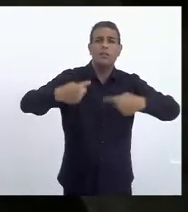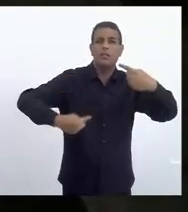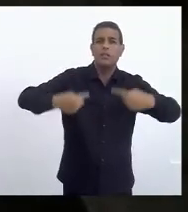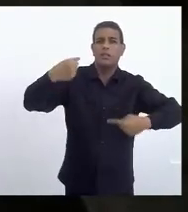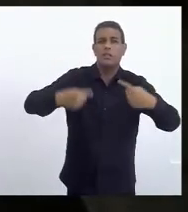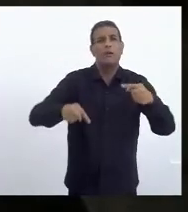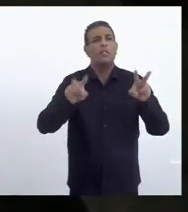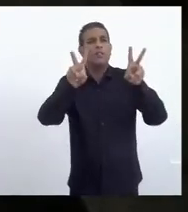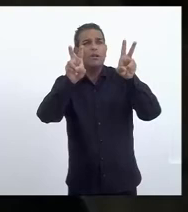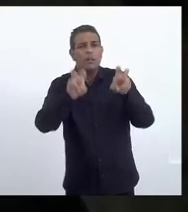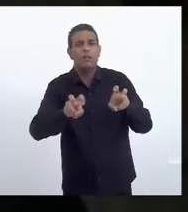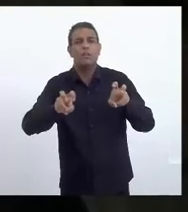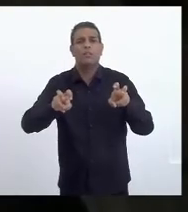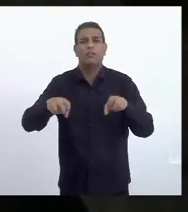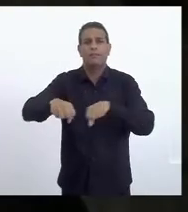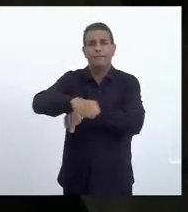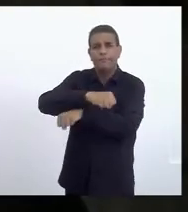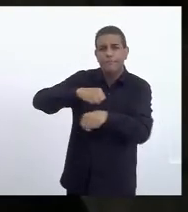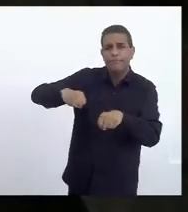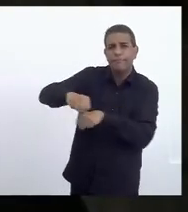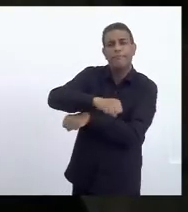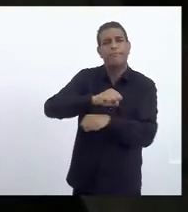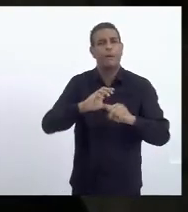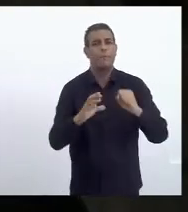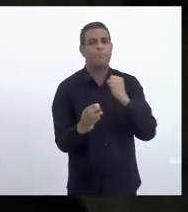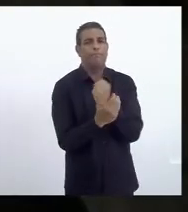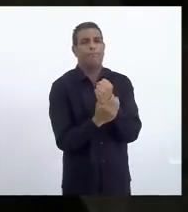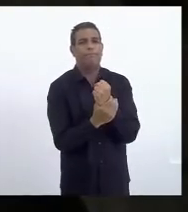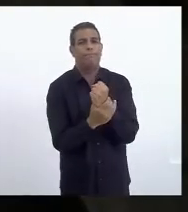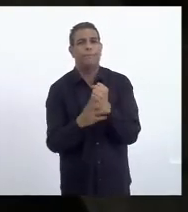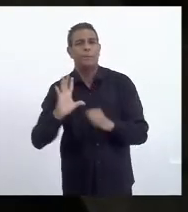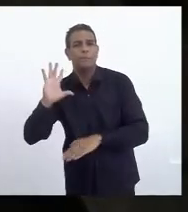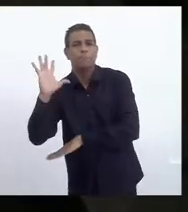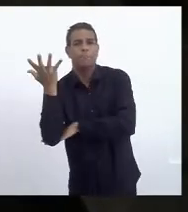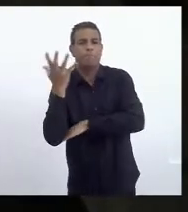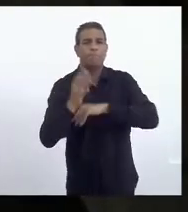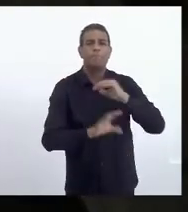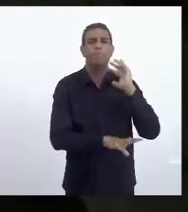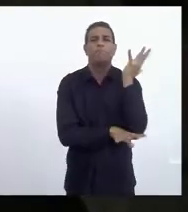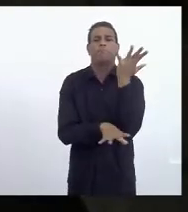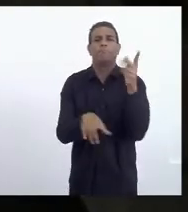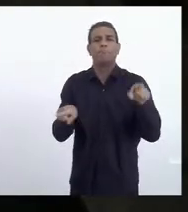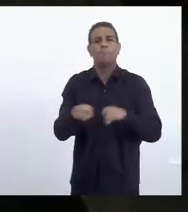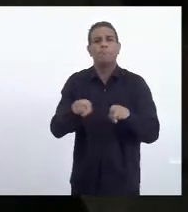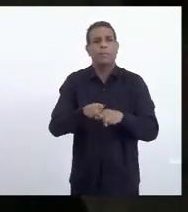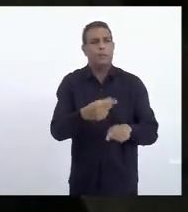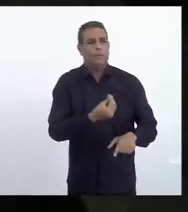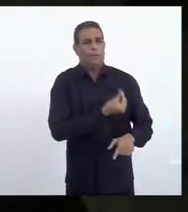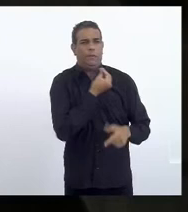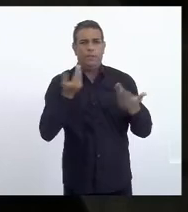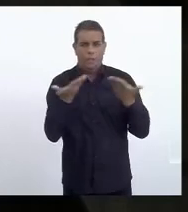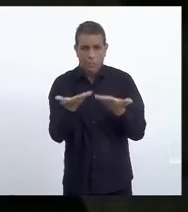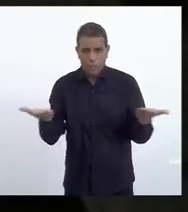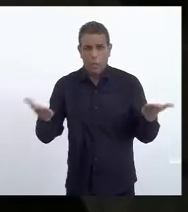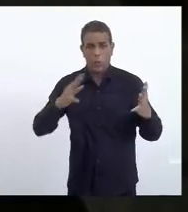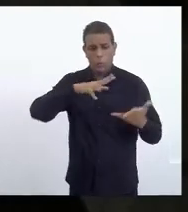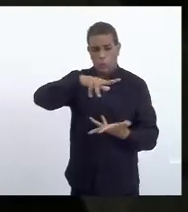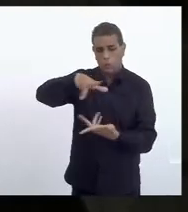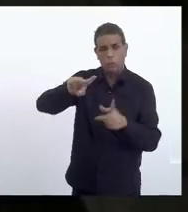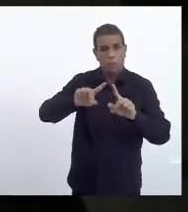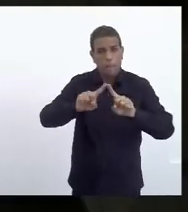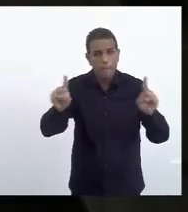sobre sustentabilidade e preservação ambiental e defesa e proteção à biodiversidade no planeta